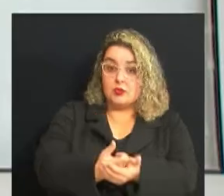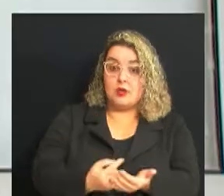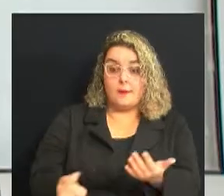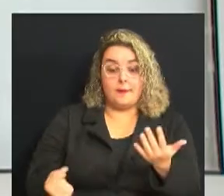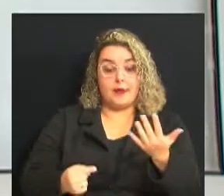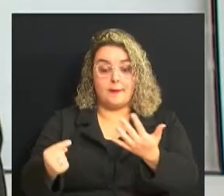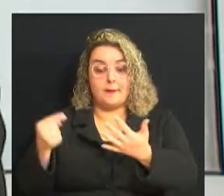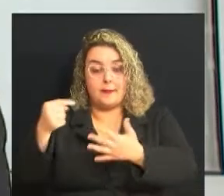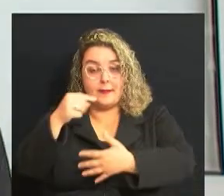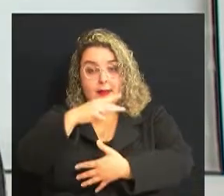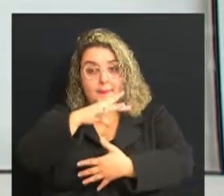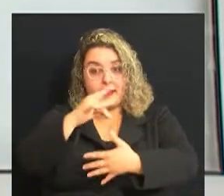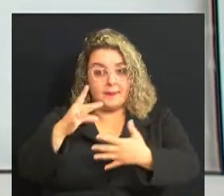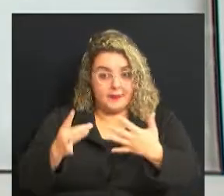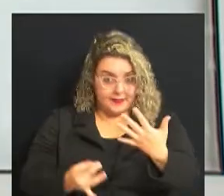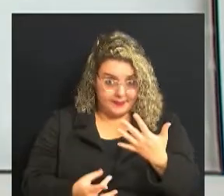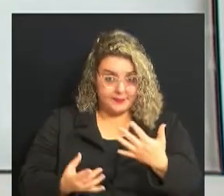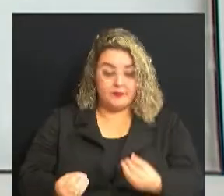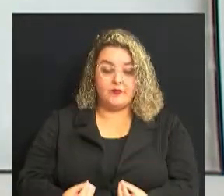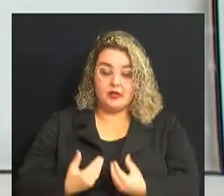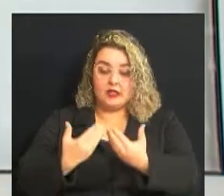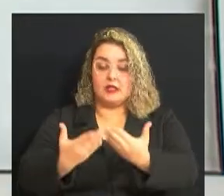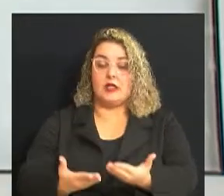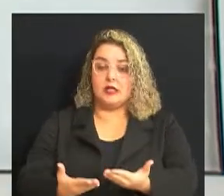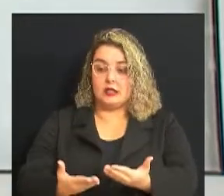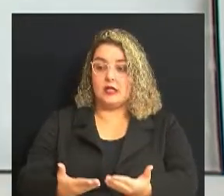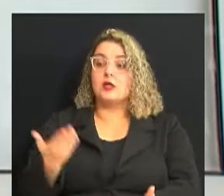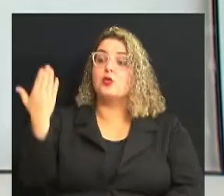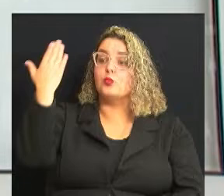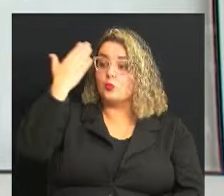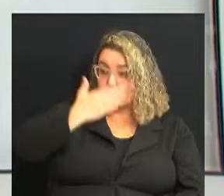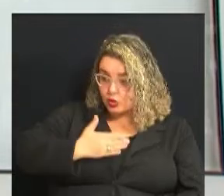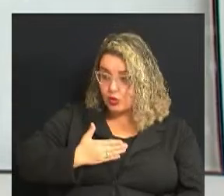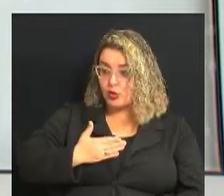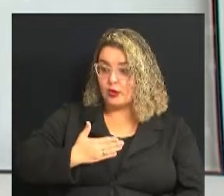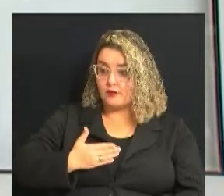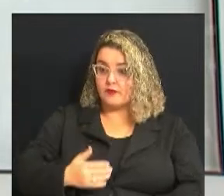critérios. O benefício vai ser concedido a quem comprove